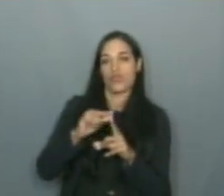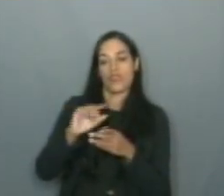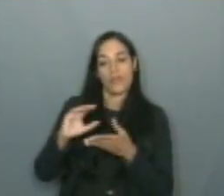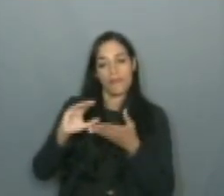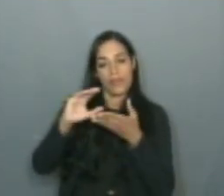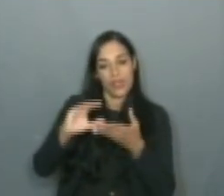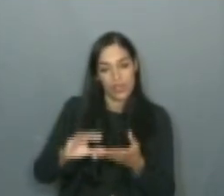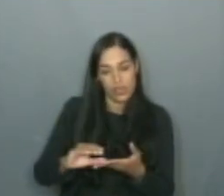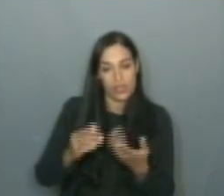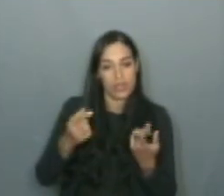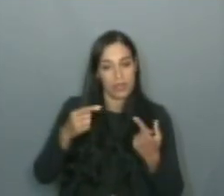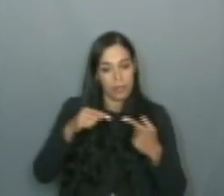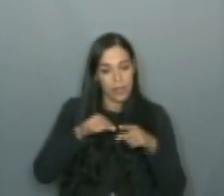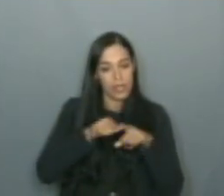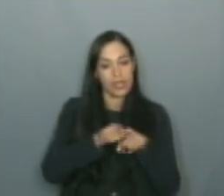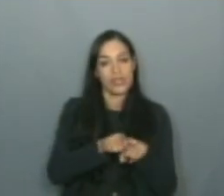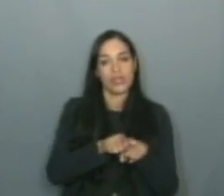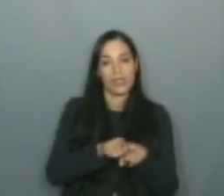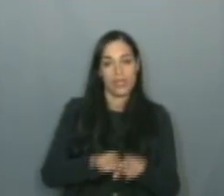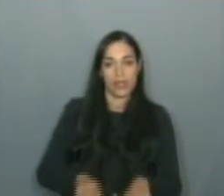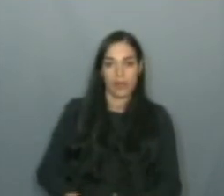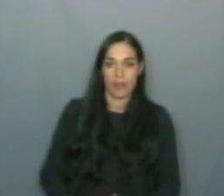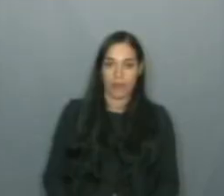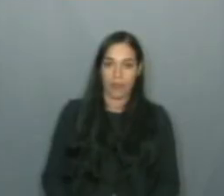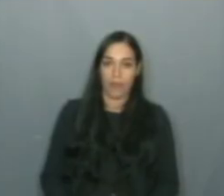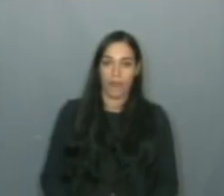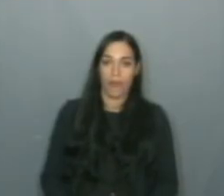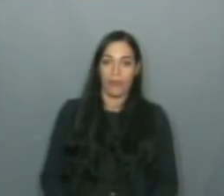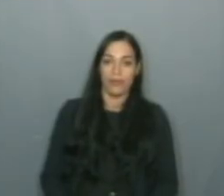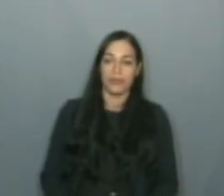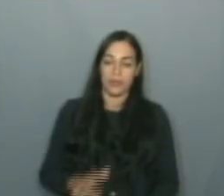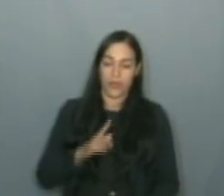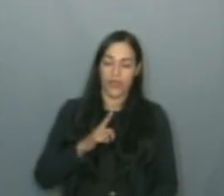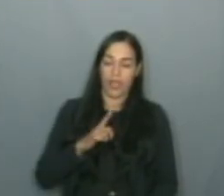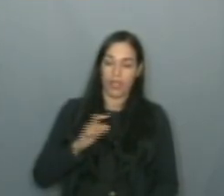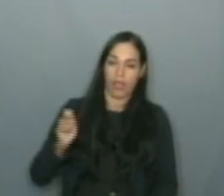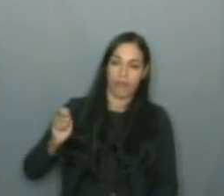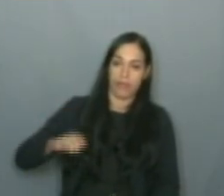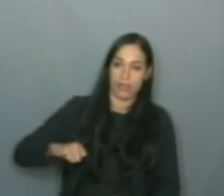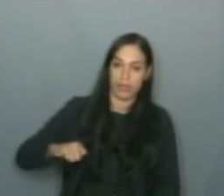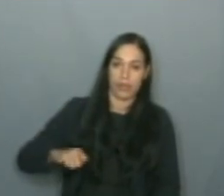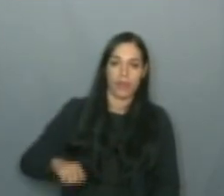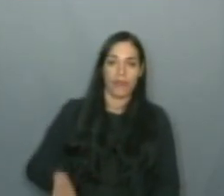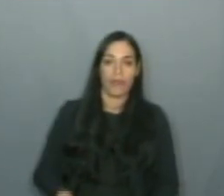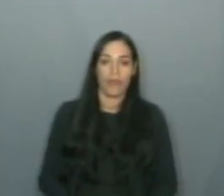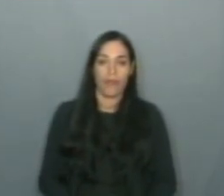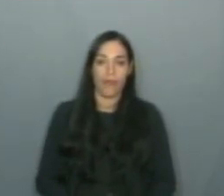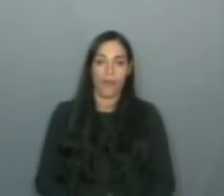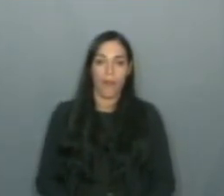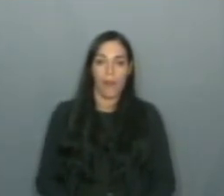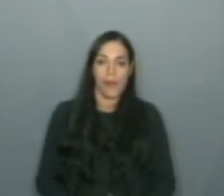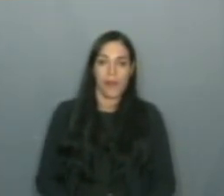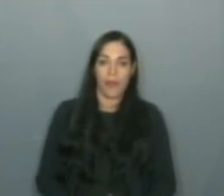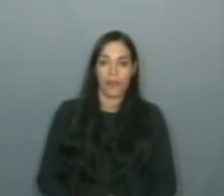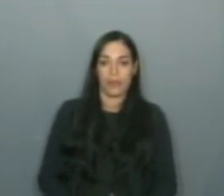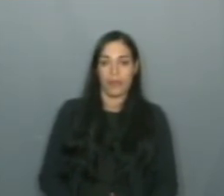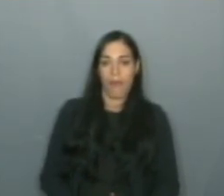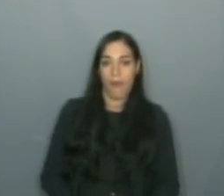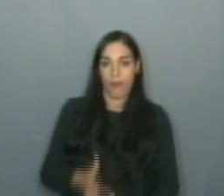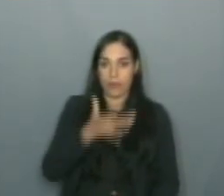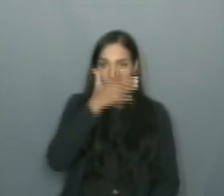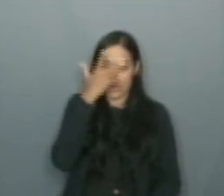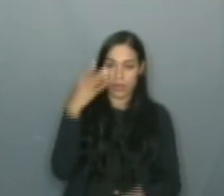invista, faça parceria, que você vai ver o resultado acontecendo. Mas repito, as pessoas que